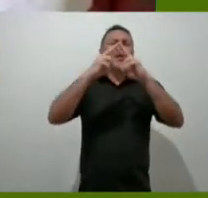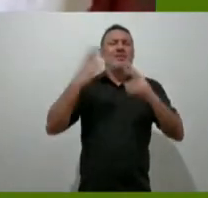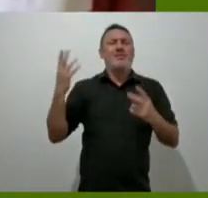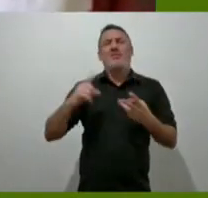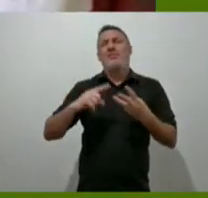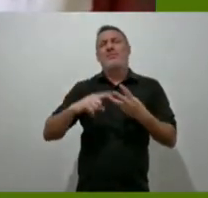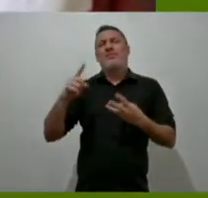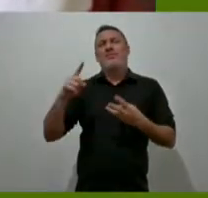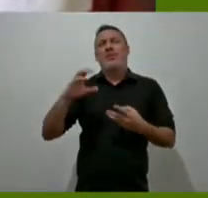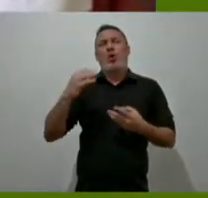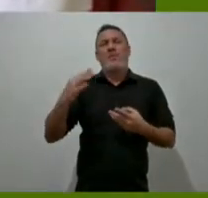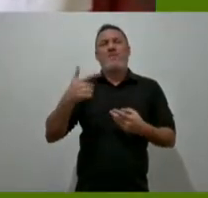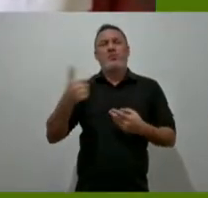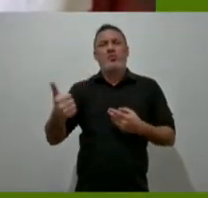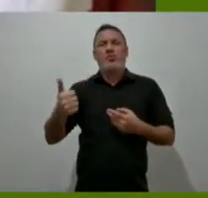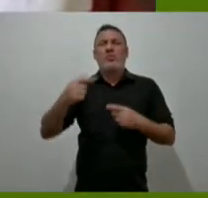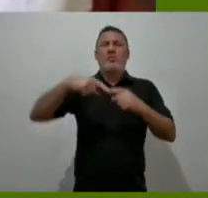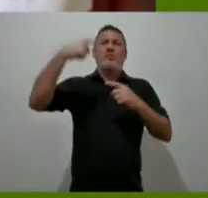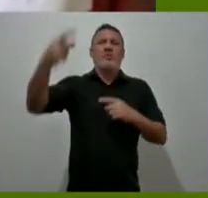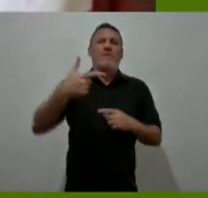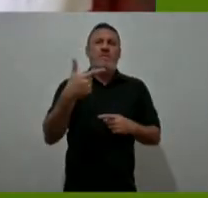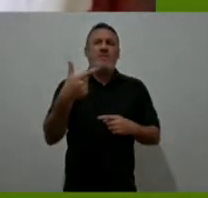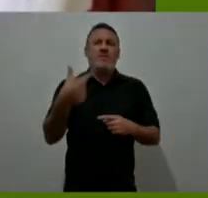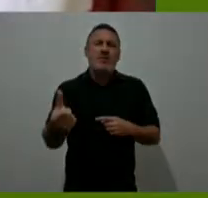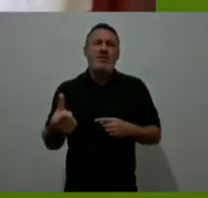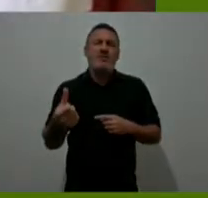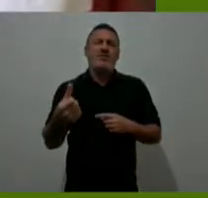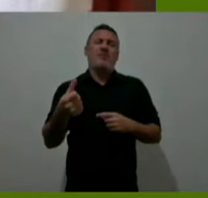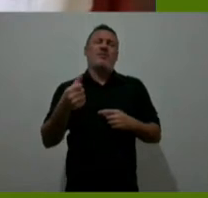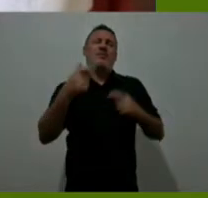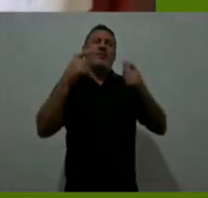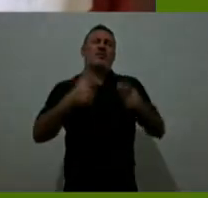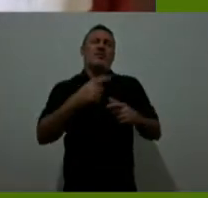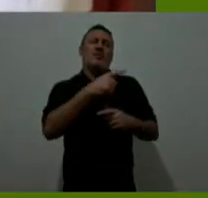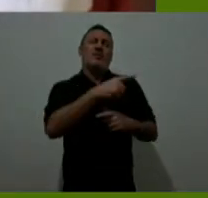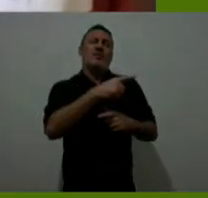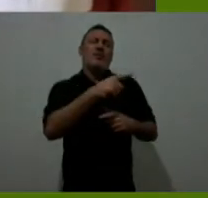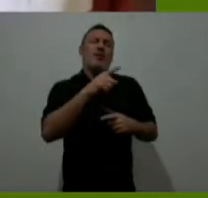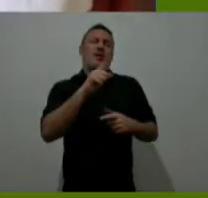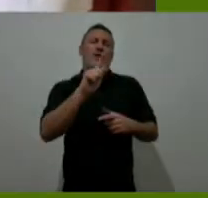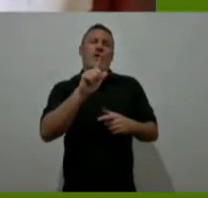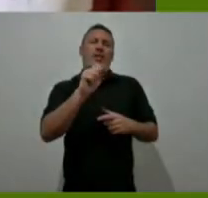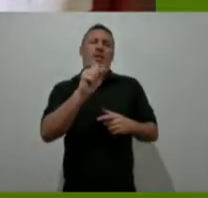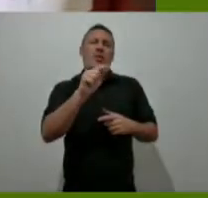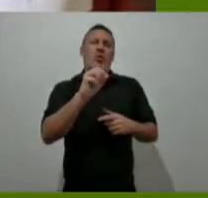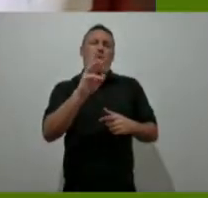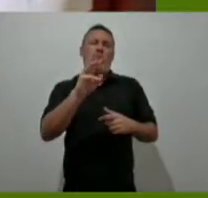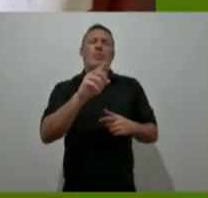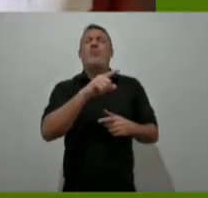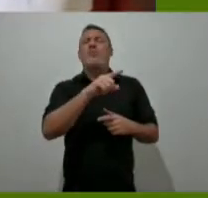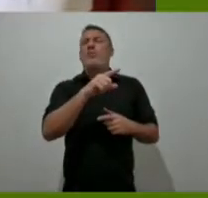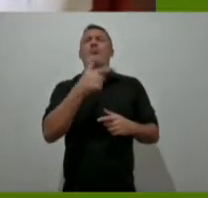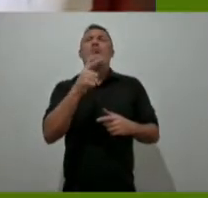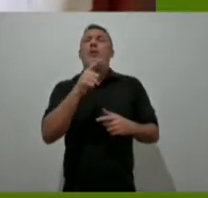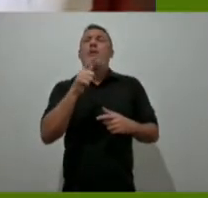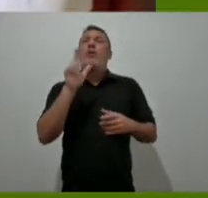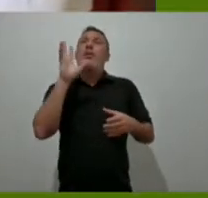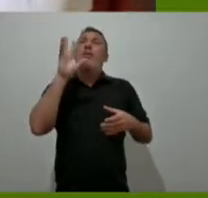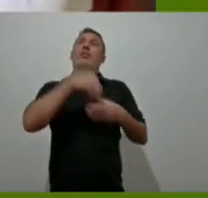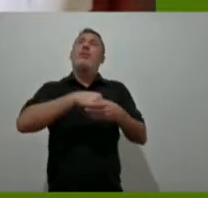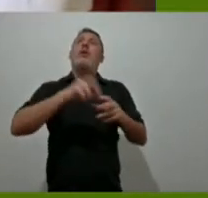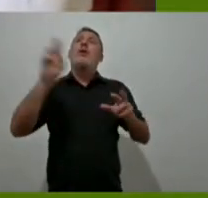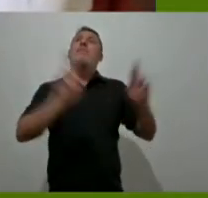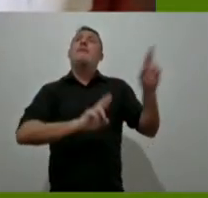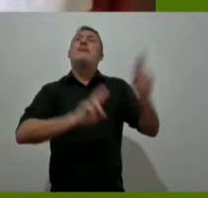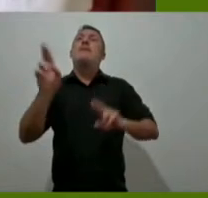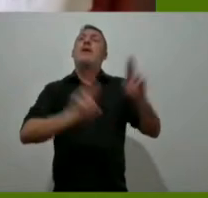a COP26, em Glasgow, não existe representação do mundo rural. No Brasil mesmo, quando a gente vê toda